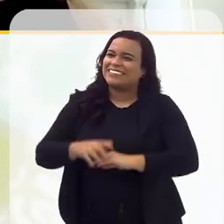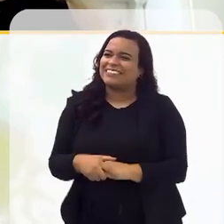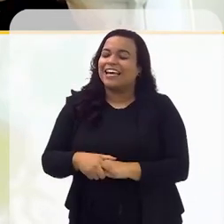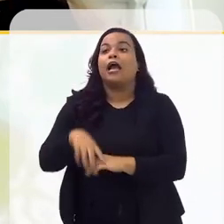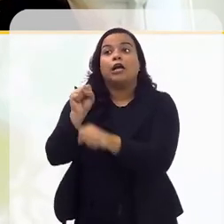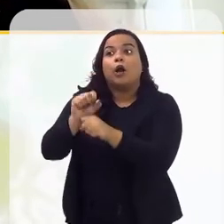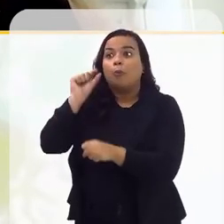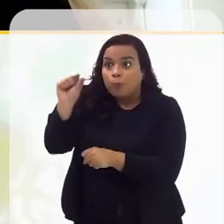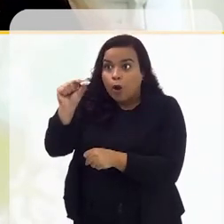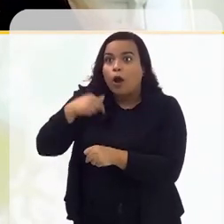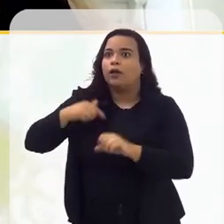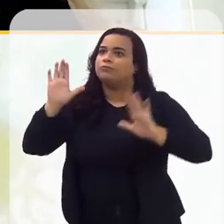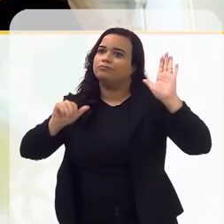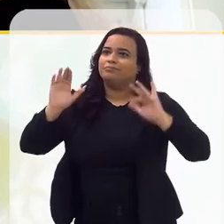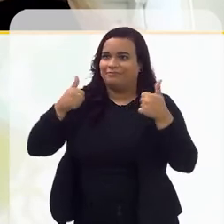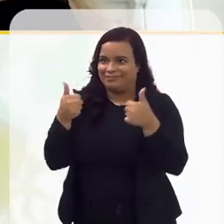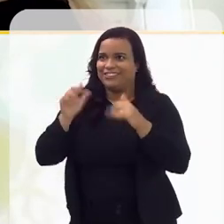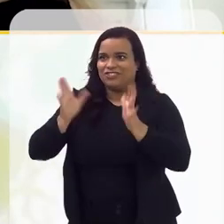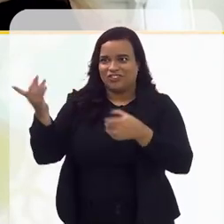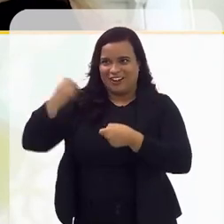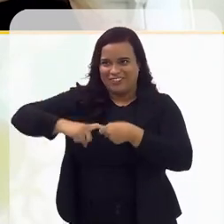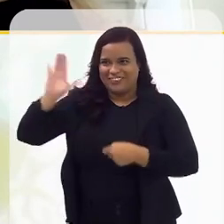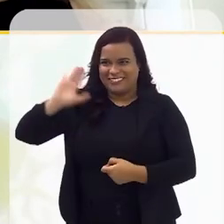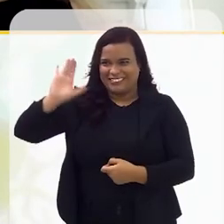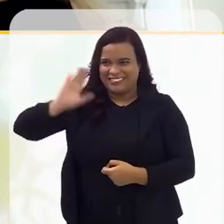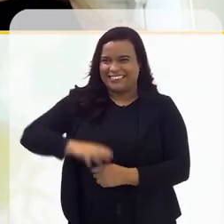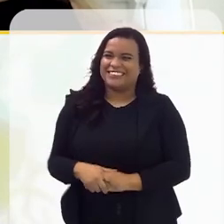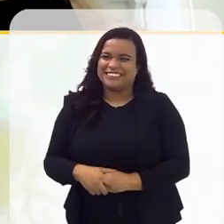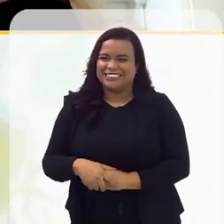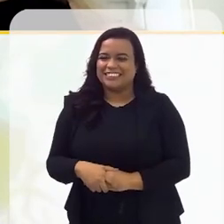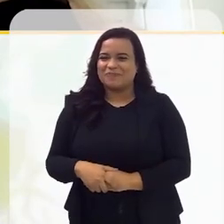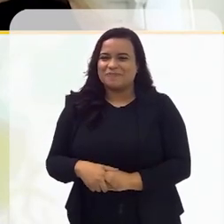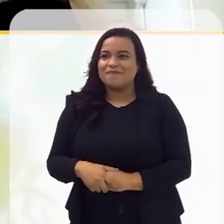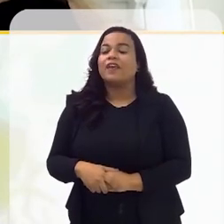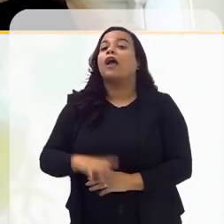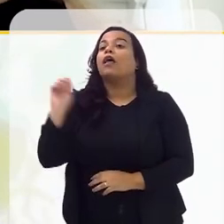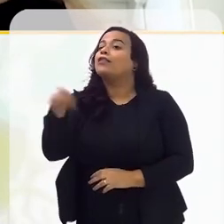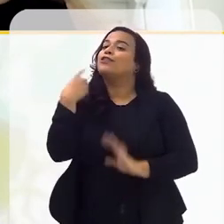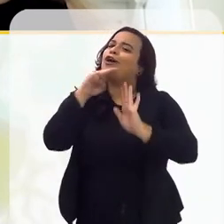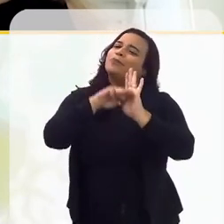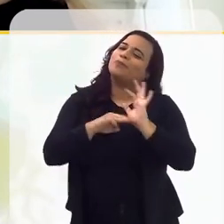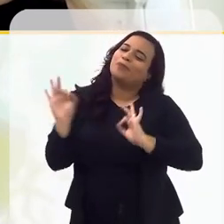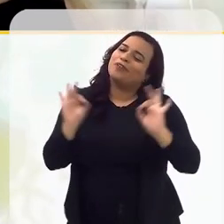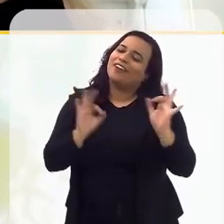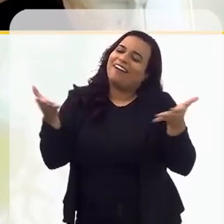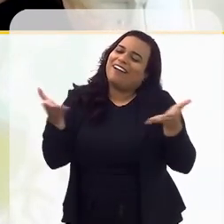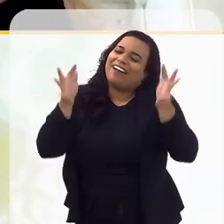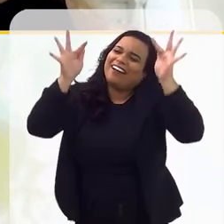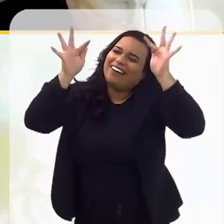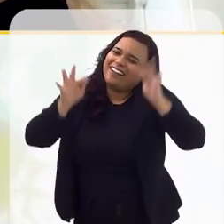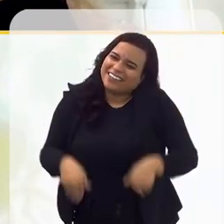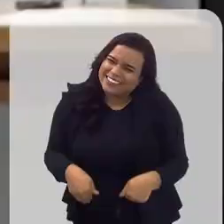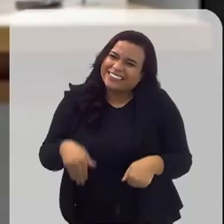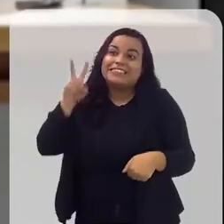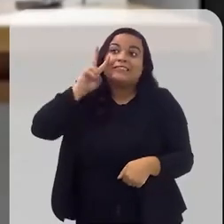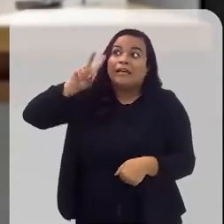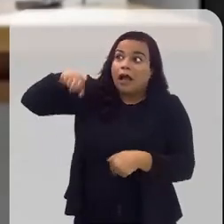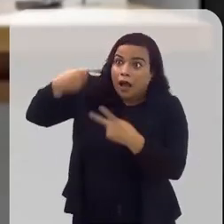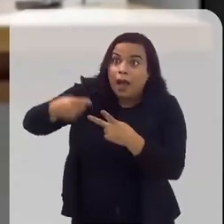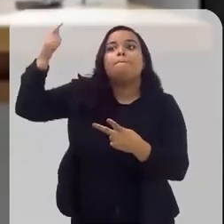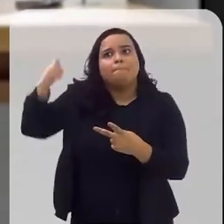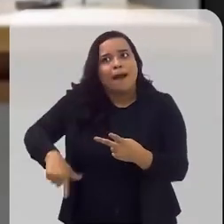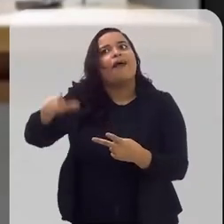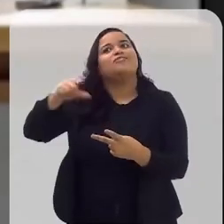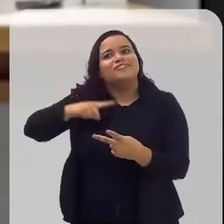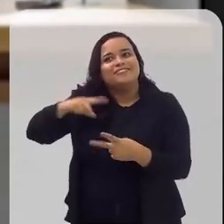você. Me espera um minutinho aí, que eu vou me despedir do pessoal e já volto. Beijo. O nosso programa fica por aqui. Na segunda-feira que